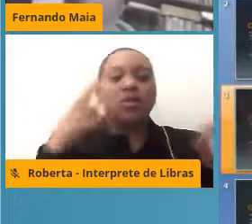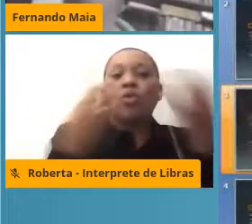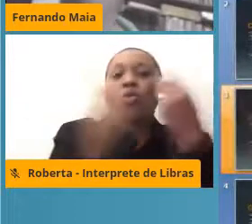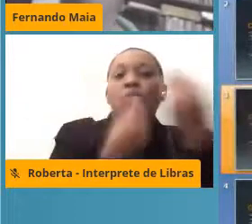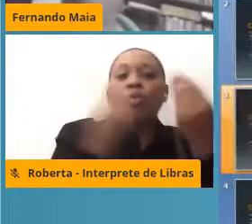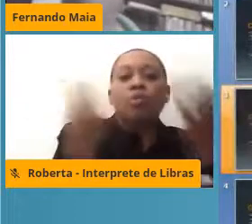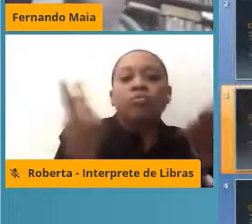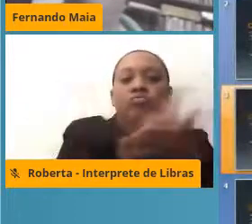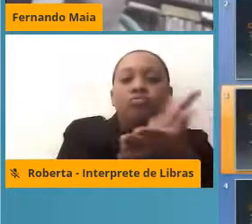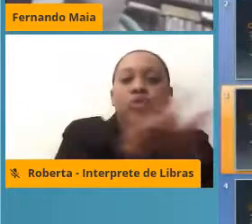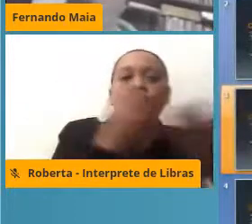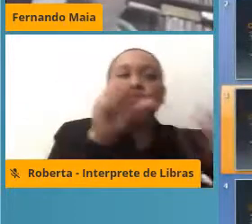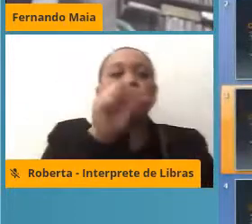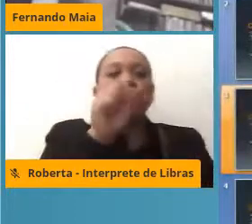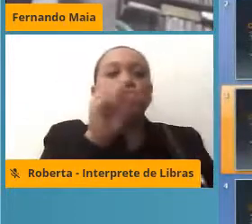que detectam esses anticorpos contra esses